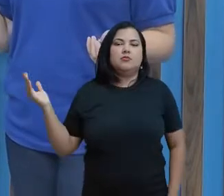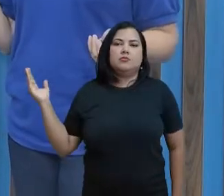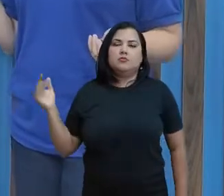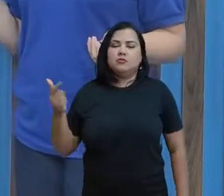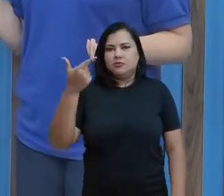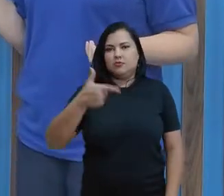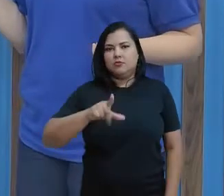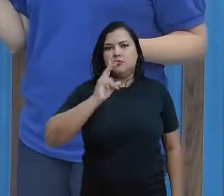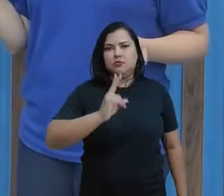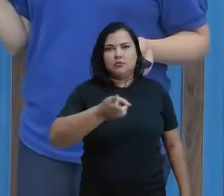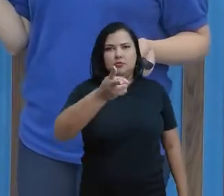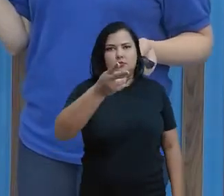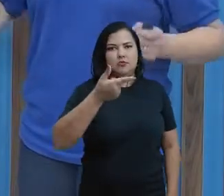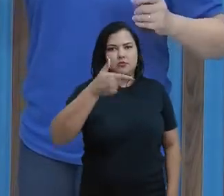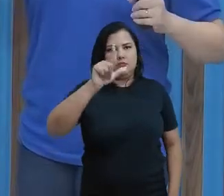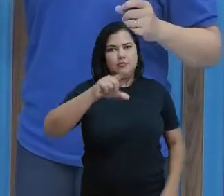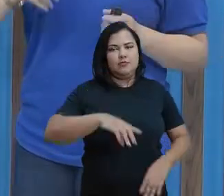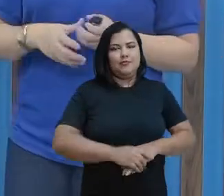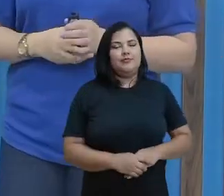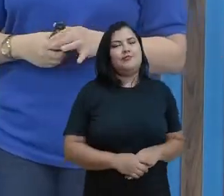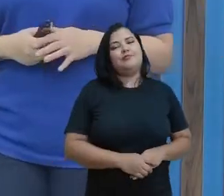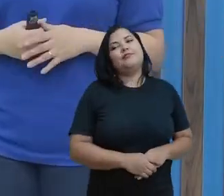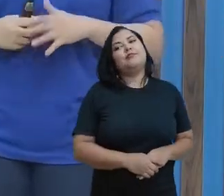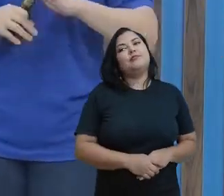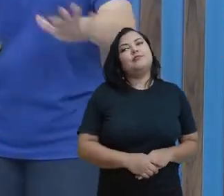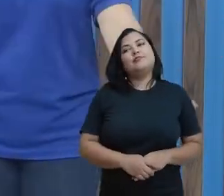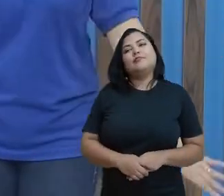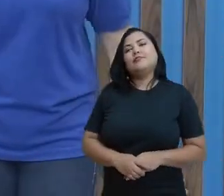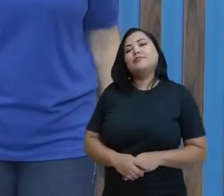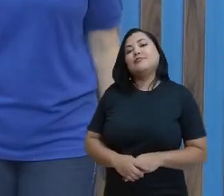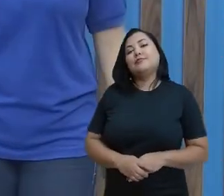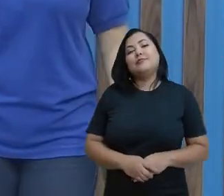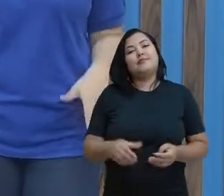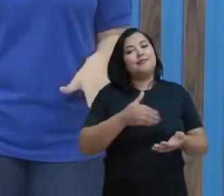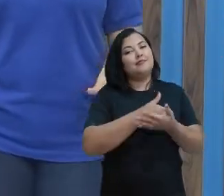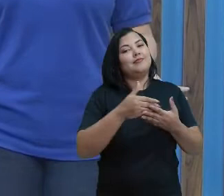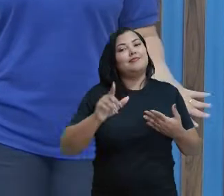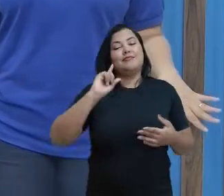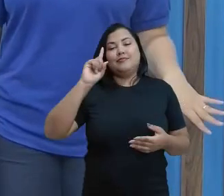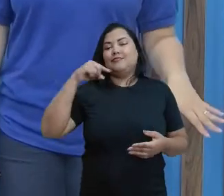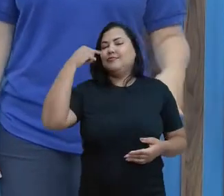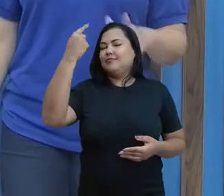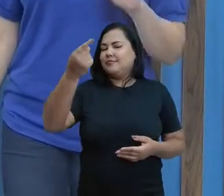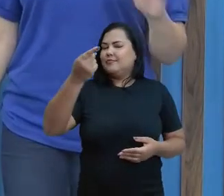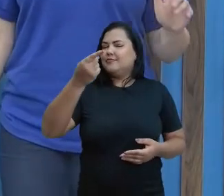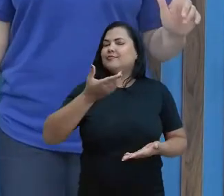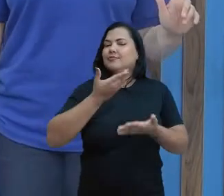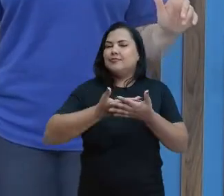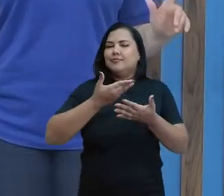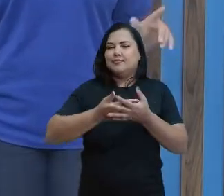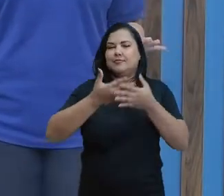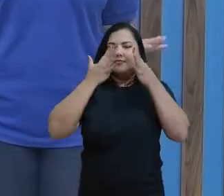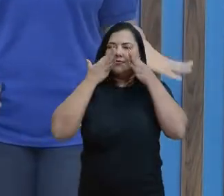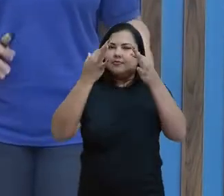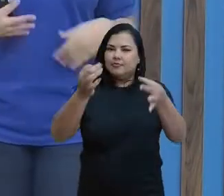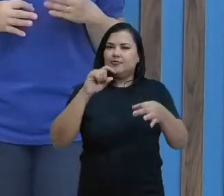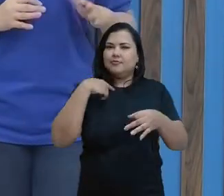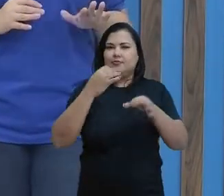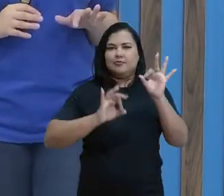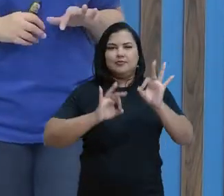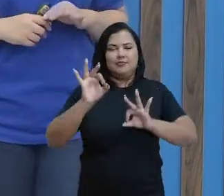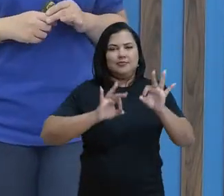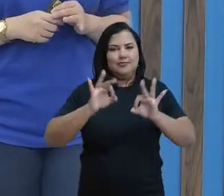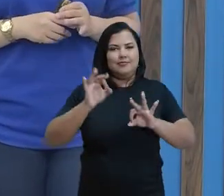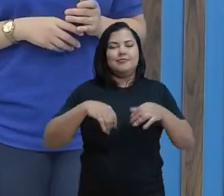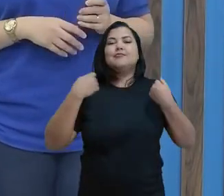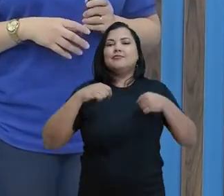Vamos continuar com a próxima coisa. Pronta. Agora sim, vou começar a argumentar já para a próxima aula. Tô ligada já que a gente precisa aqui correr